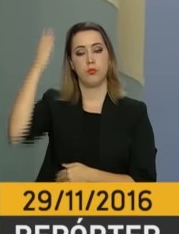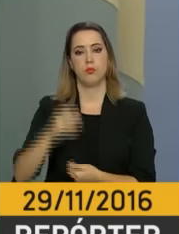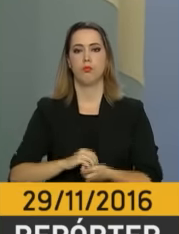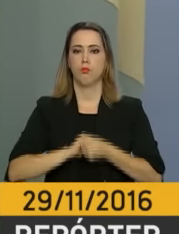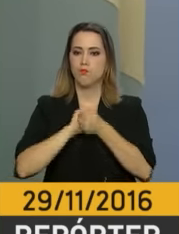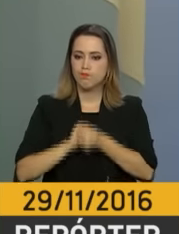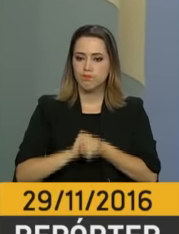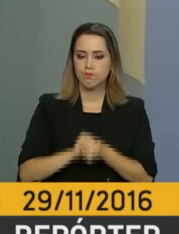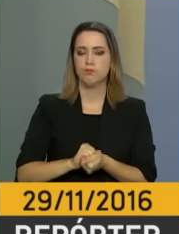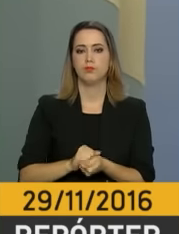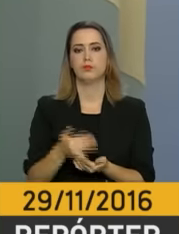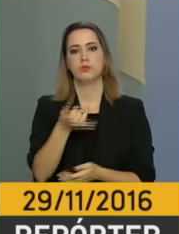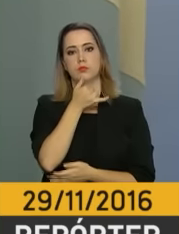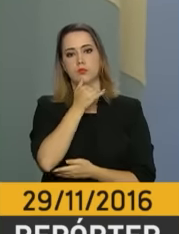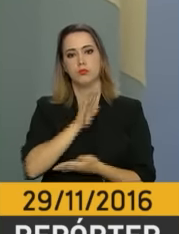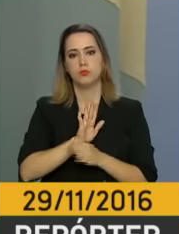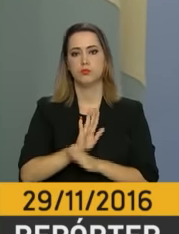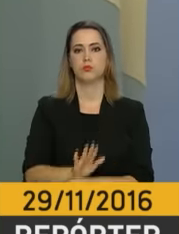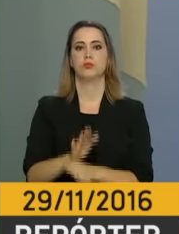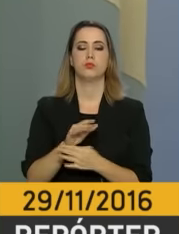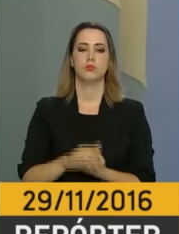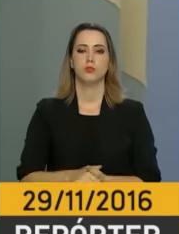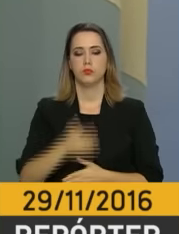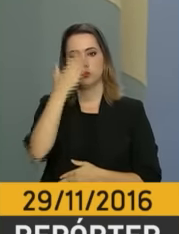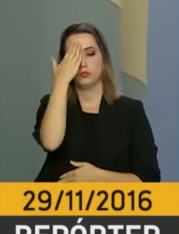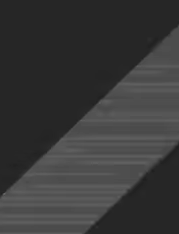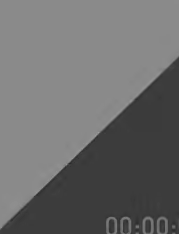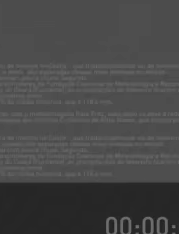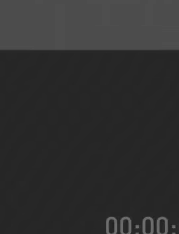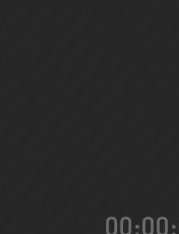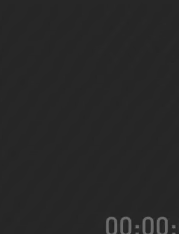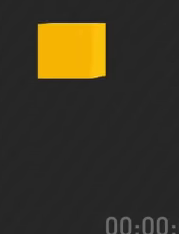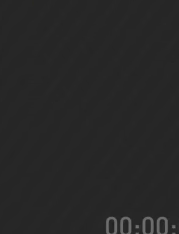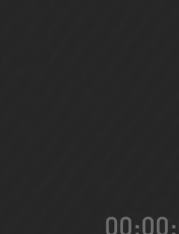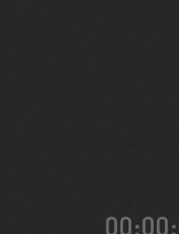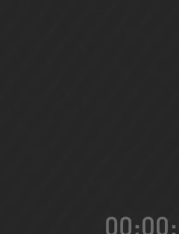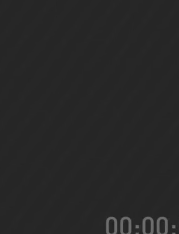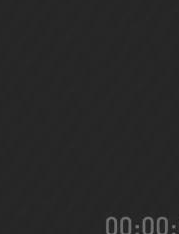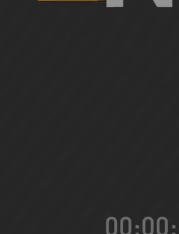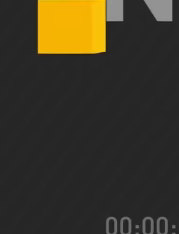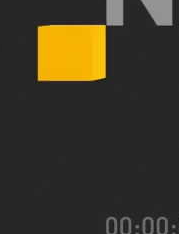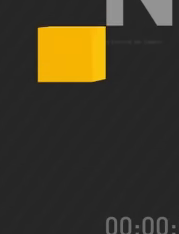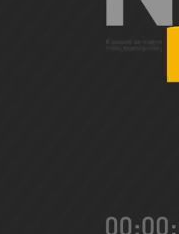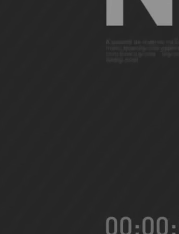os seus votos de pesar e de solidariedade. Muito obrigado.